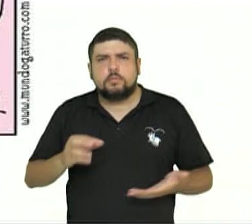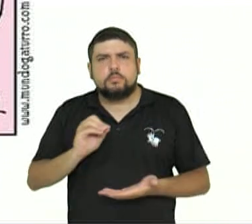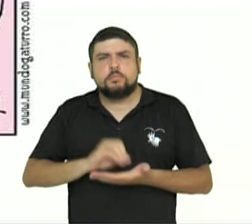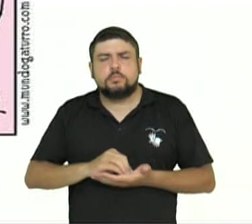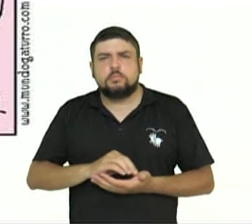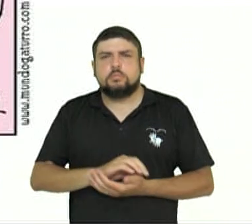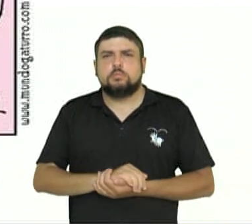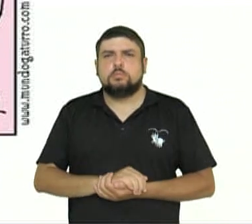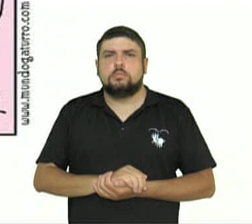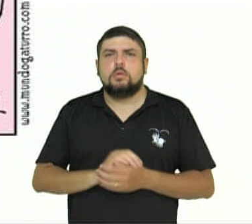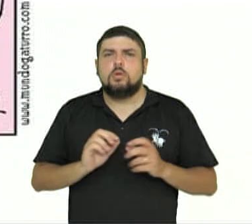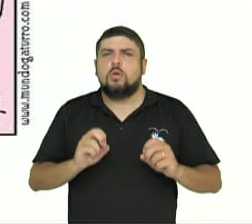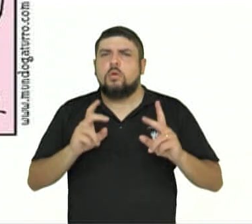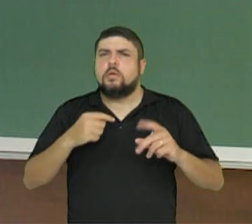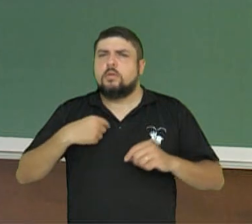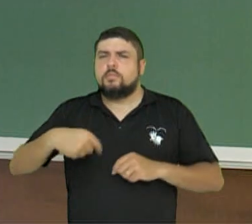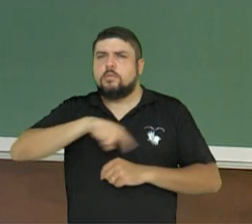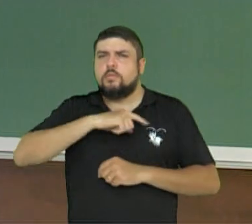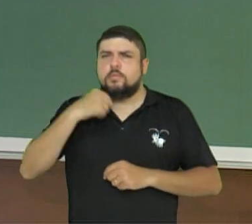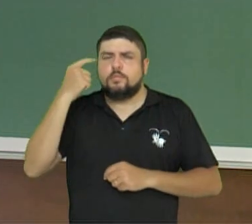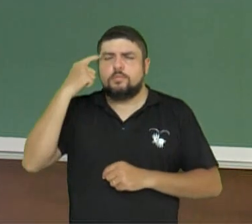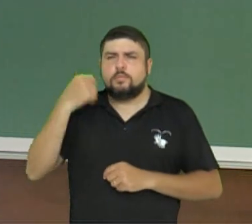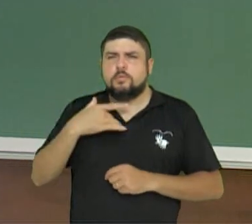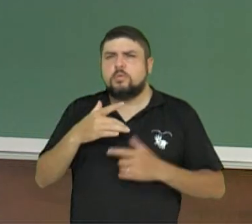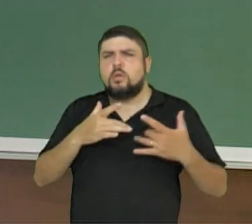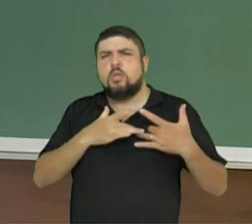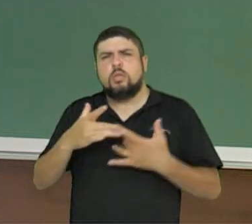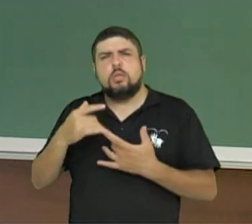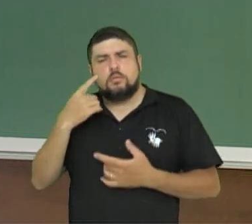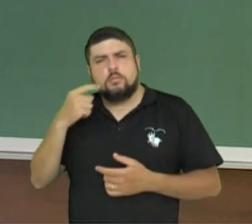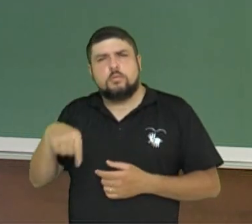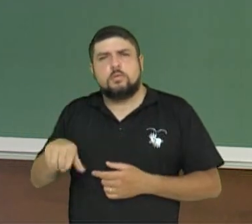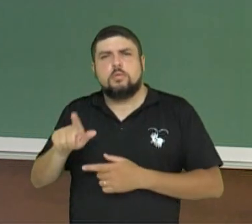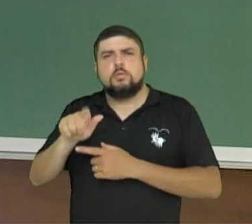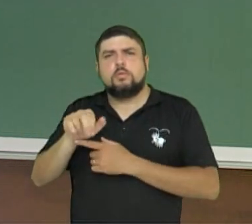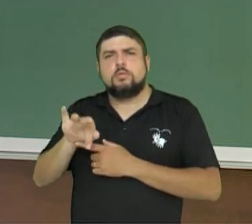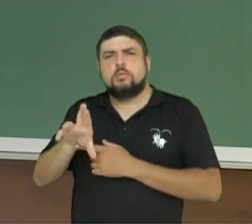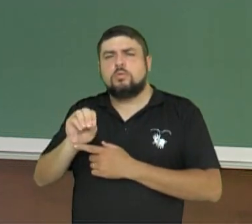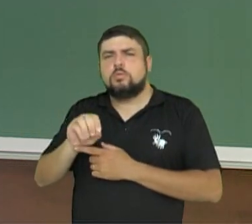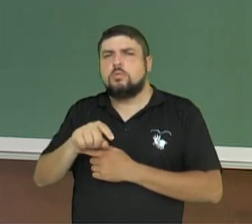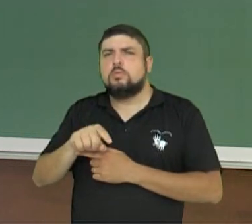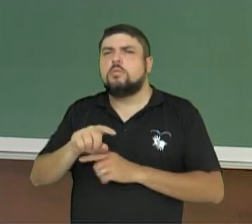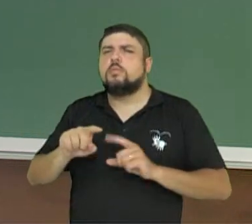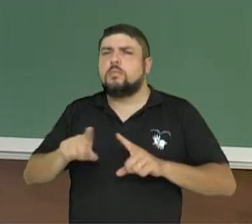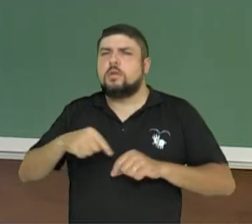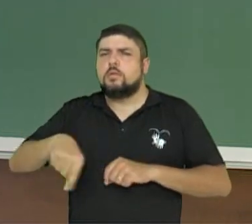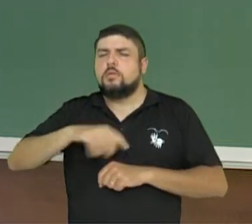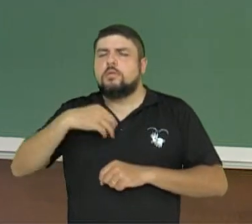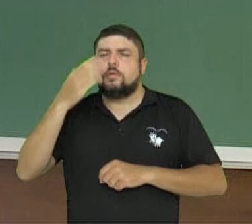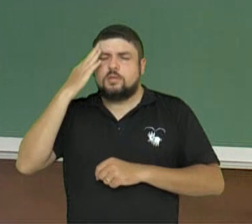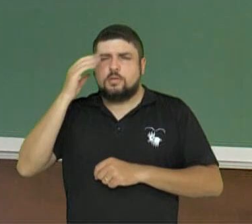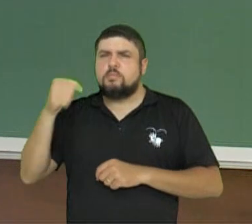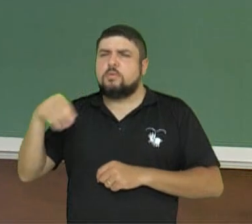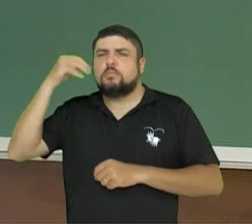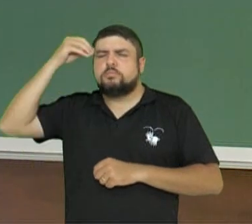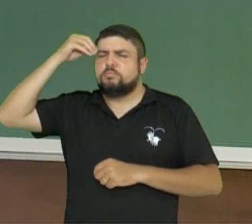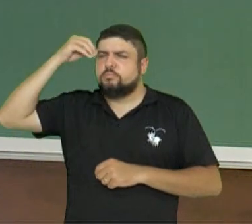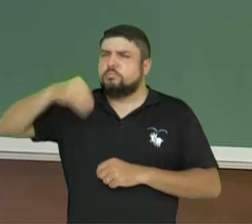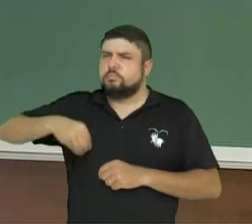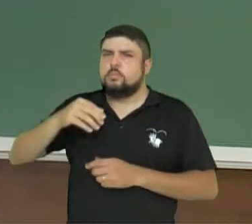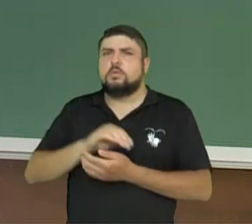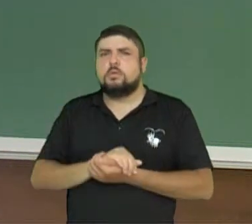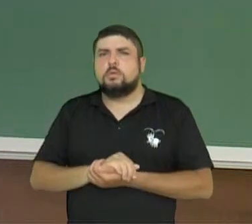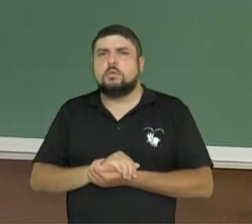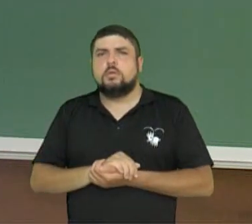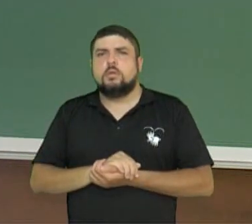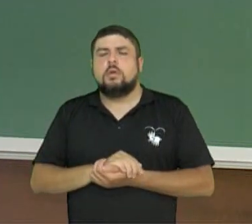Até a gente pode ficar com um pouquinho de dó aí do Gaturro, mas a gente sabe que ele é bem preguiçoso para os estudos também, né? Então, o que a